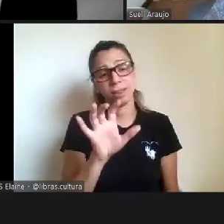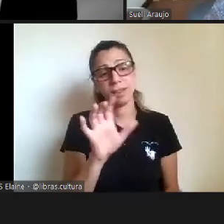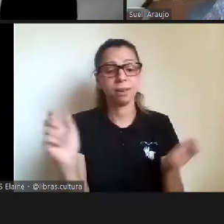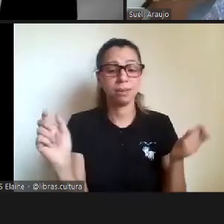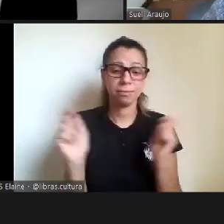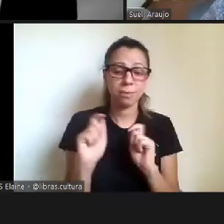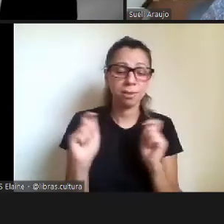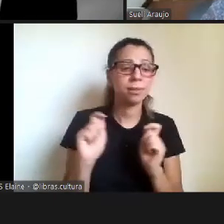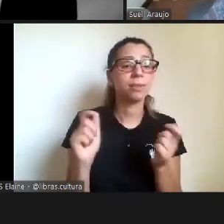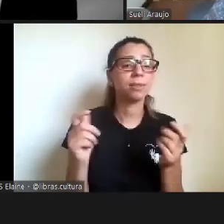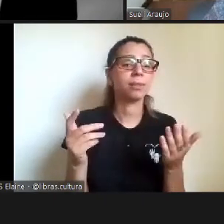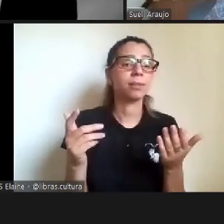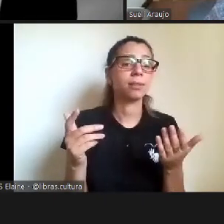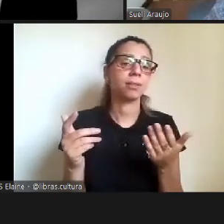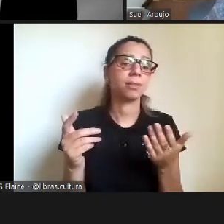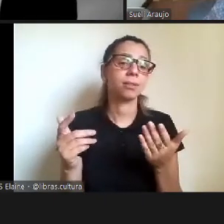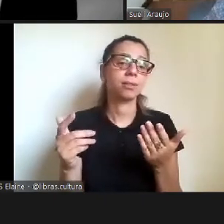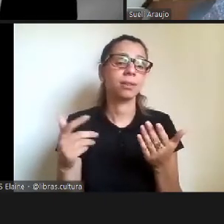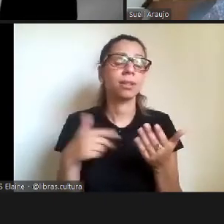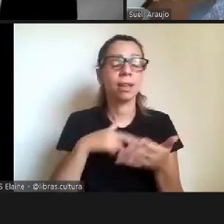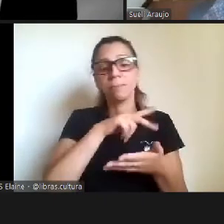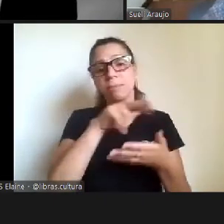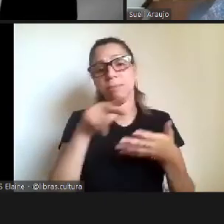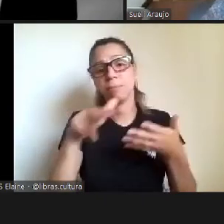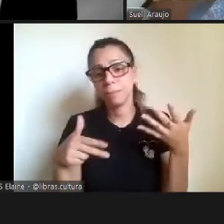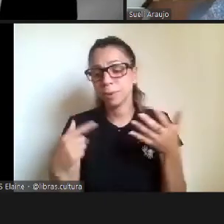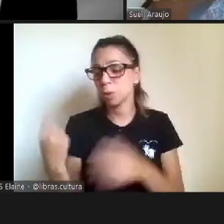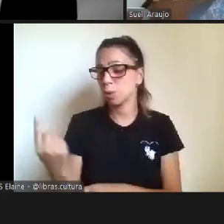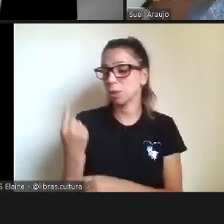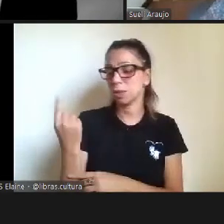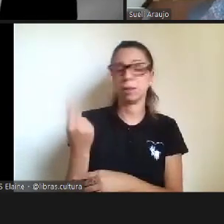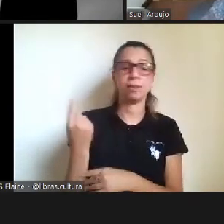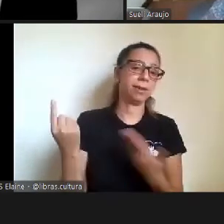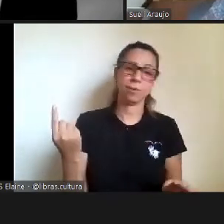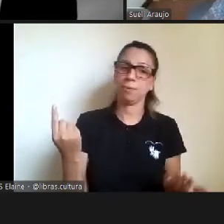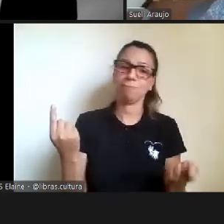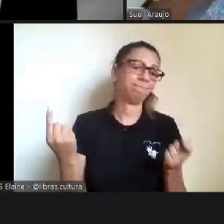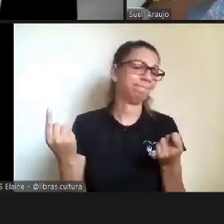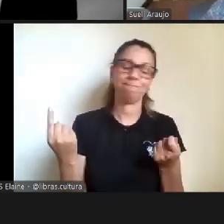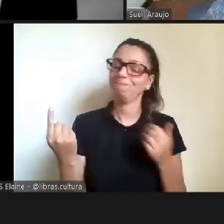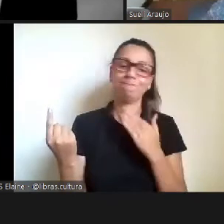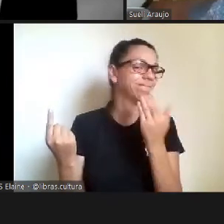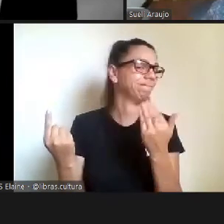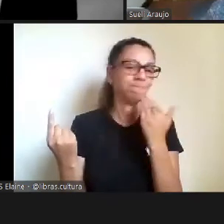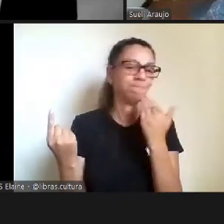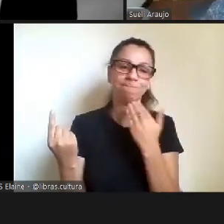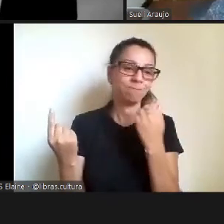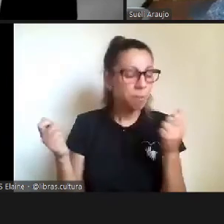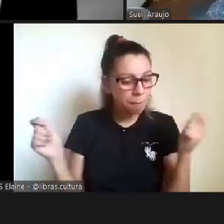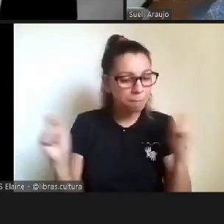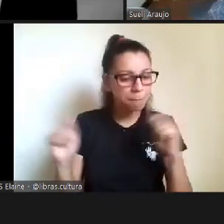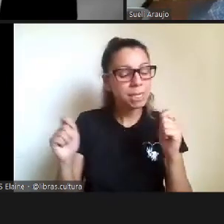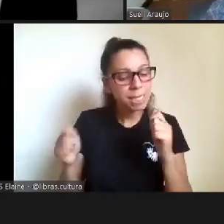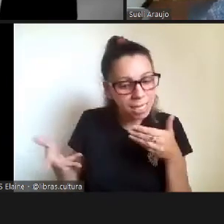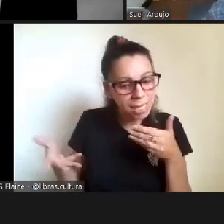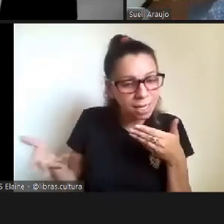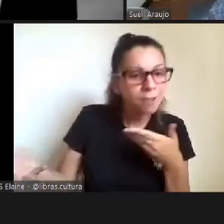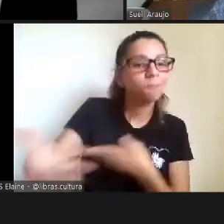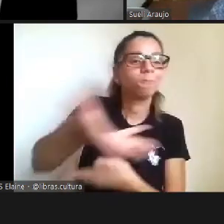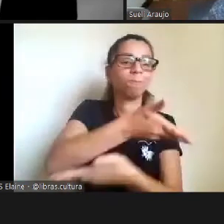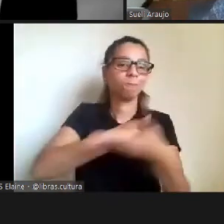mas que nada vai fazer muito sentido se a gente tiver sozinho sempre. Tem que sempre ter com quem